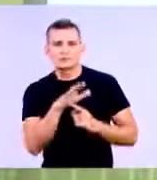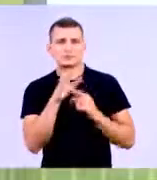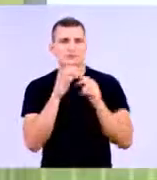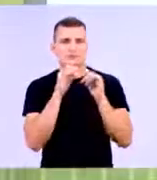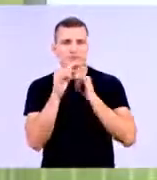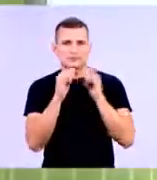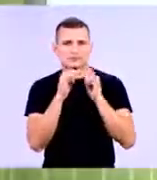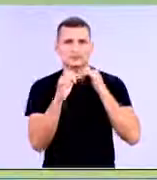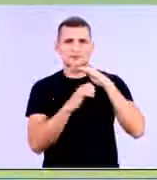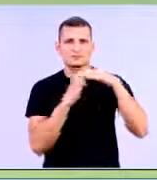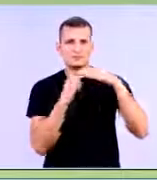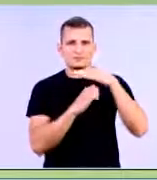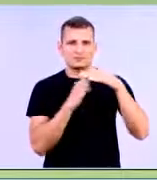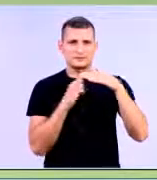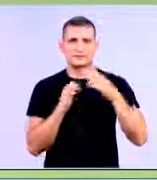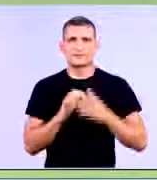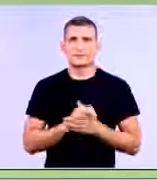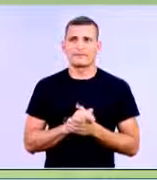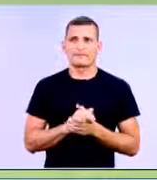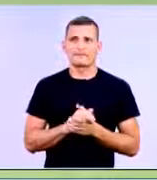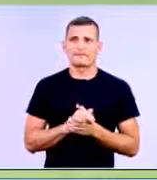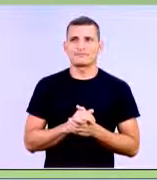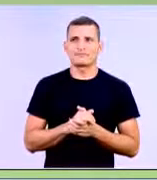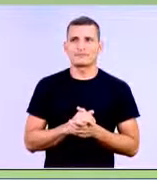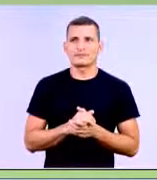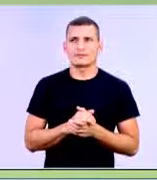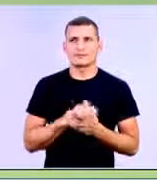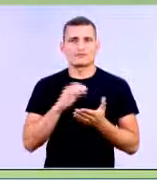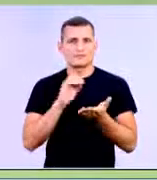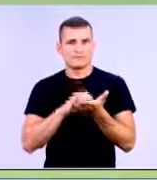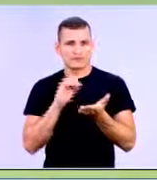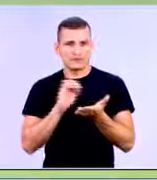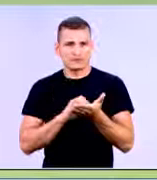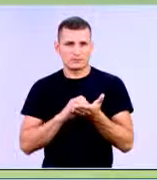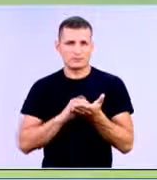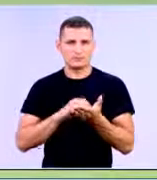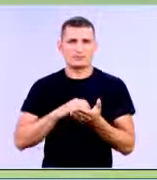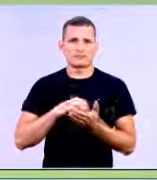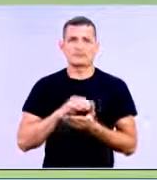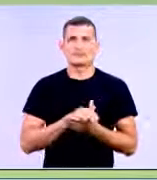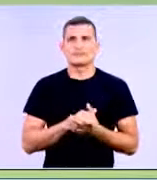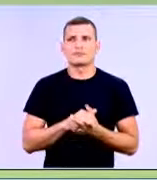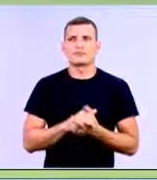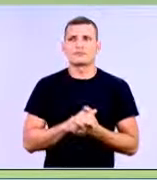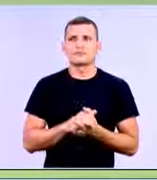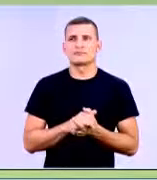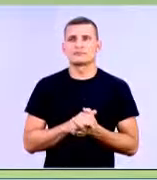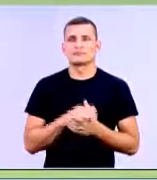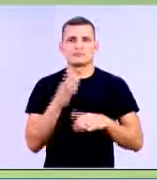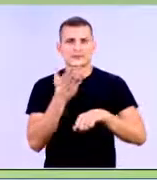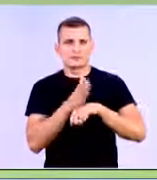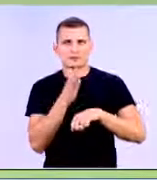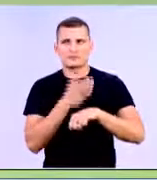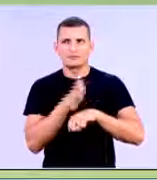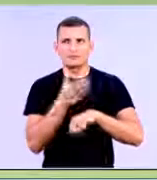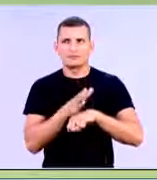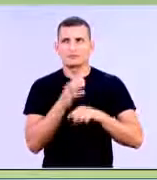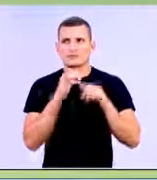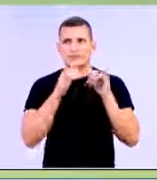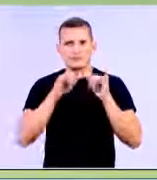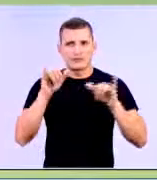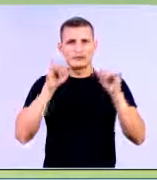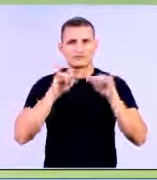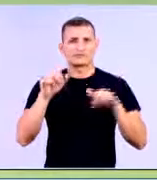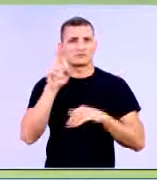informações da empresa, tá? Ausência de backups atualizados, falta de treinamento e informativos aos